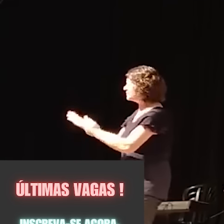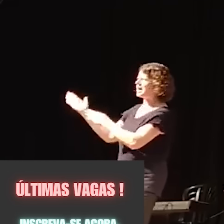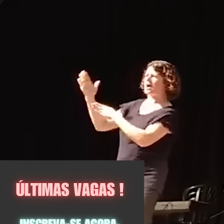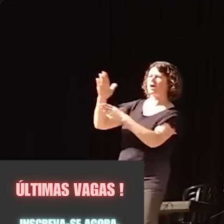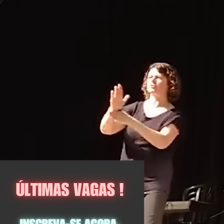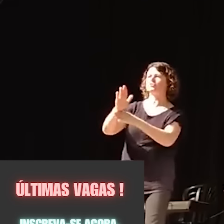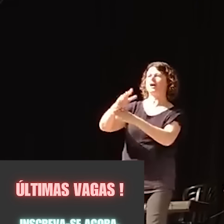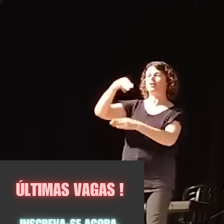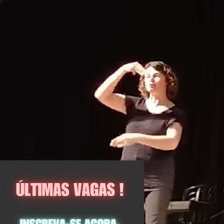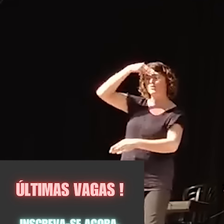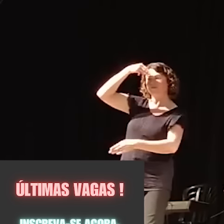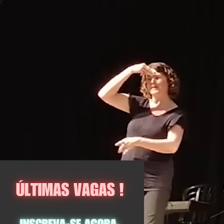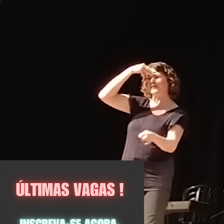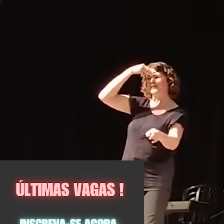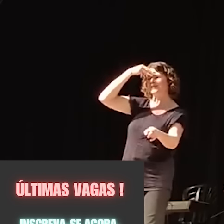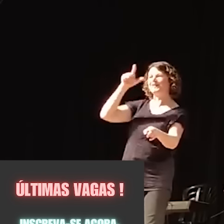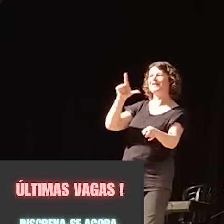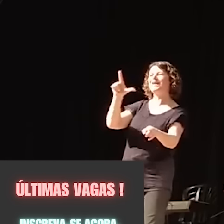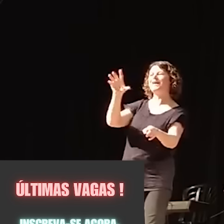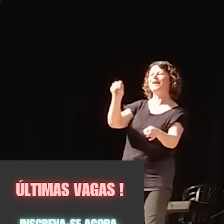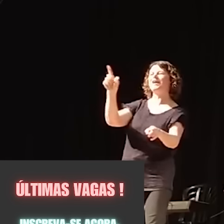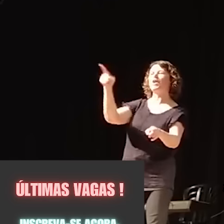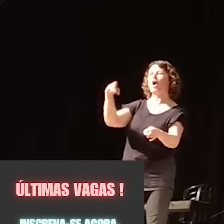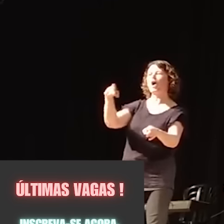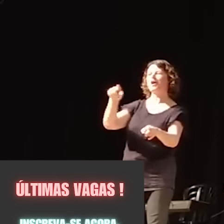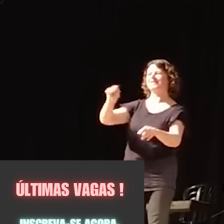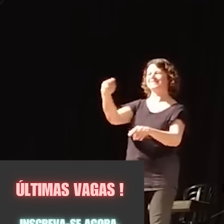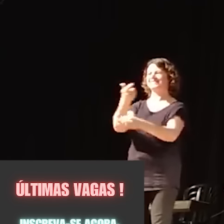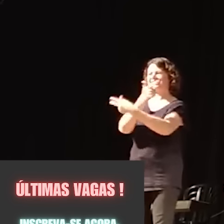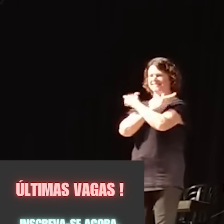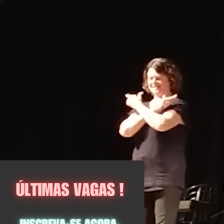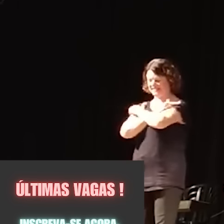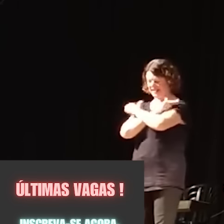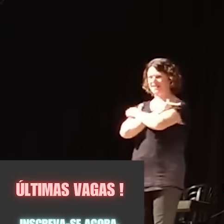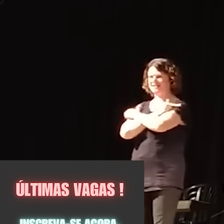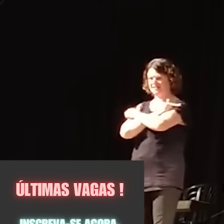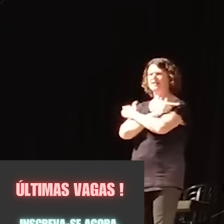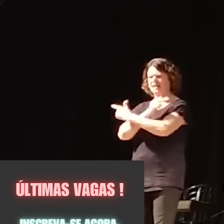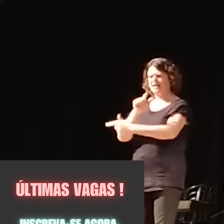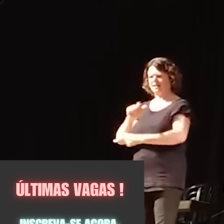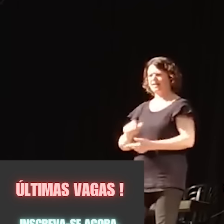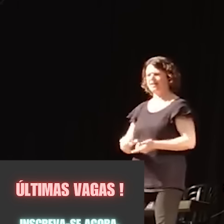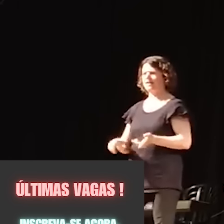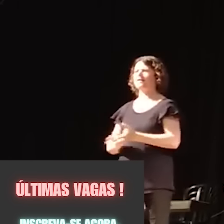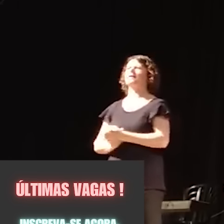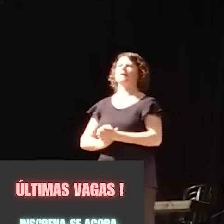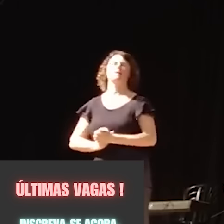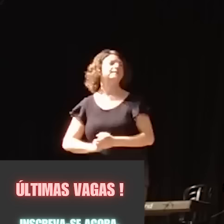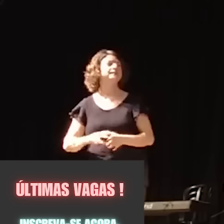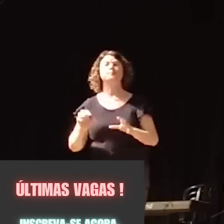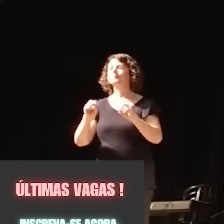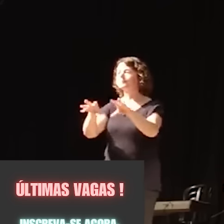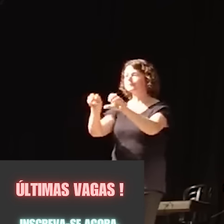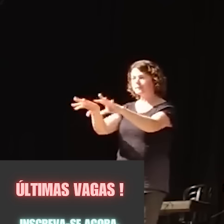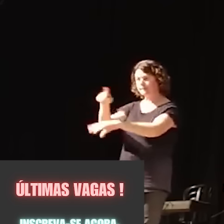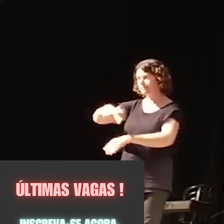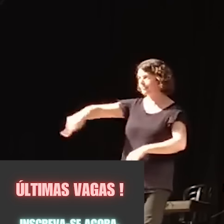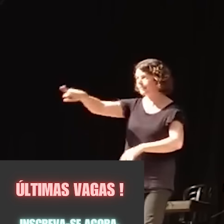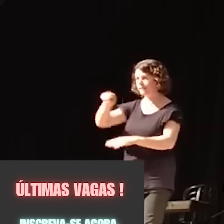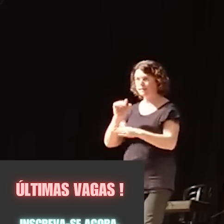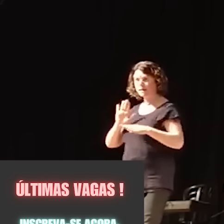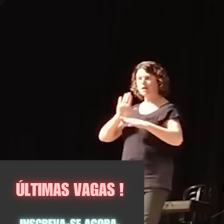trazer de volta tudo a mensagem de hoje é muito semelhante só que hoje eu quero ensinar você a resgatar a família do cativeiro